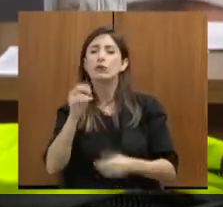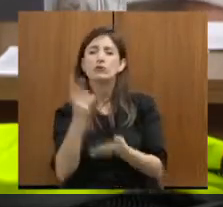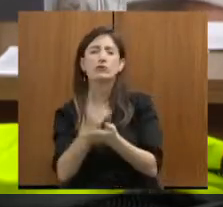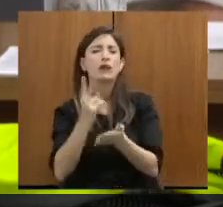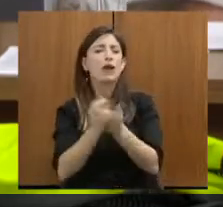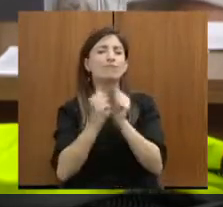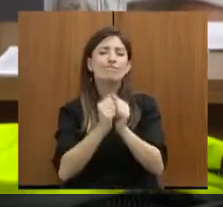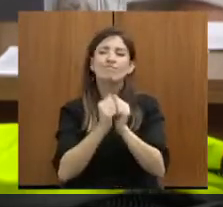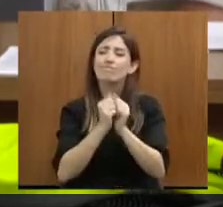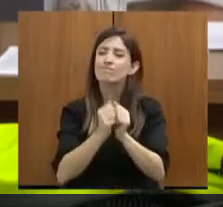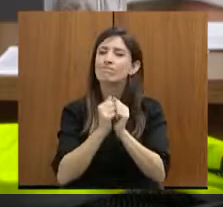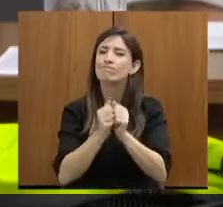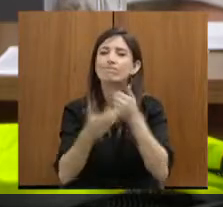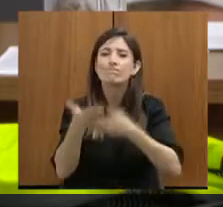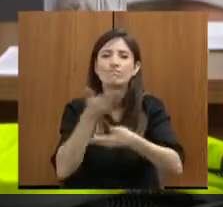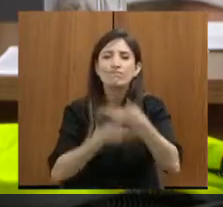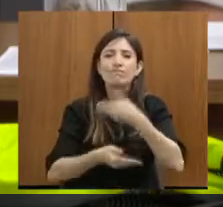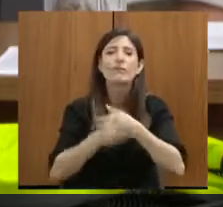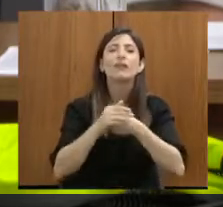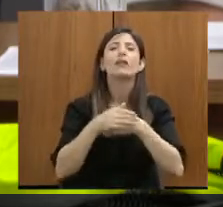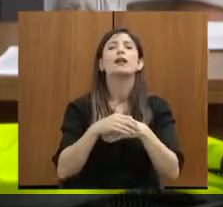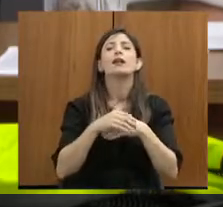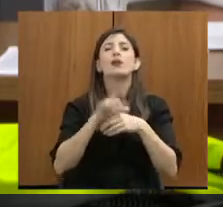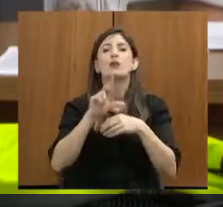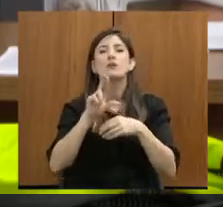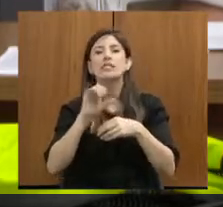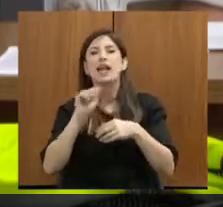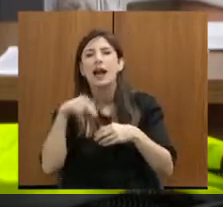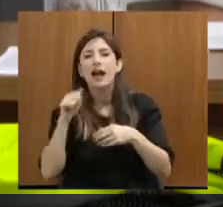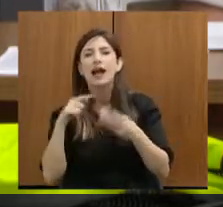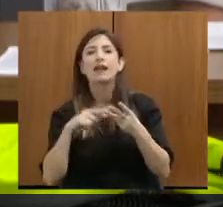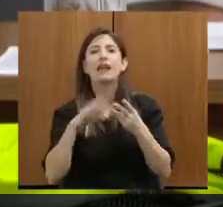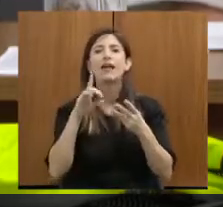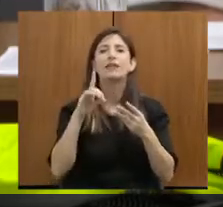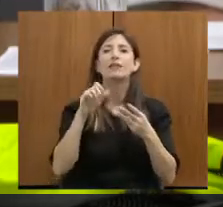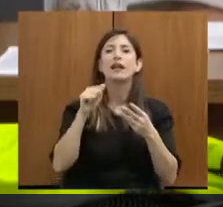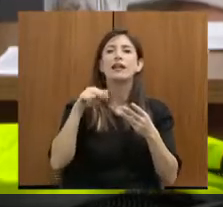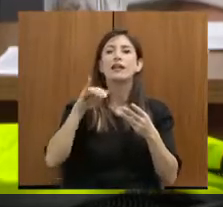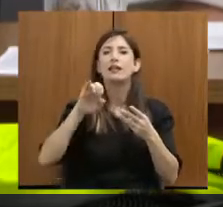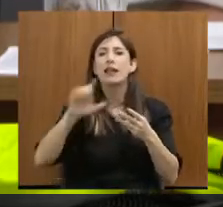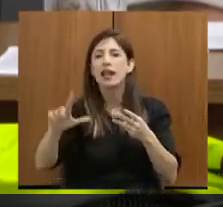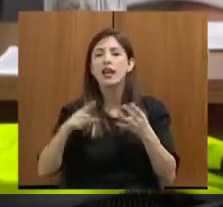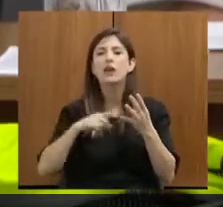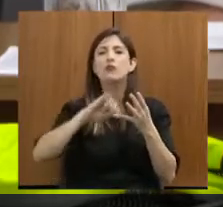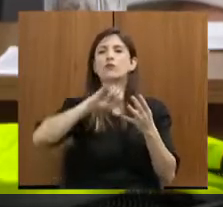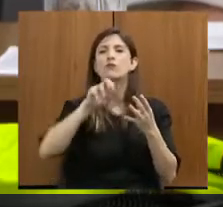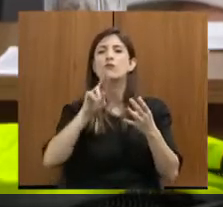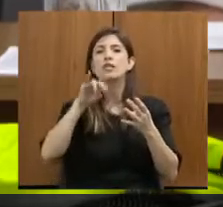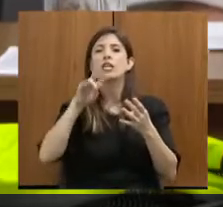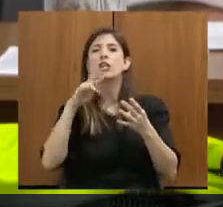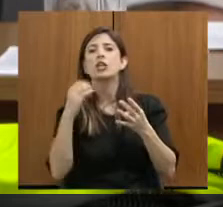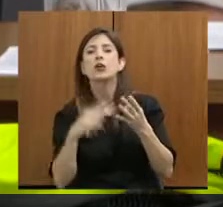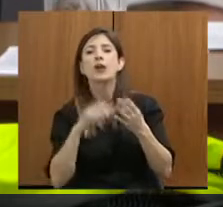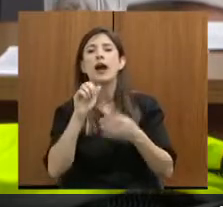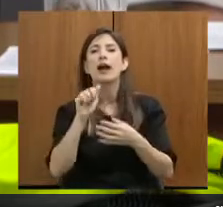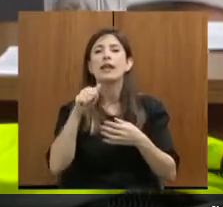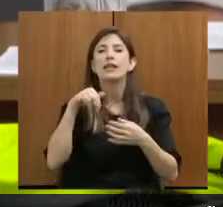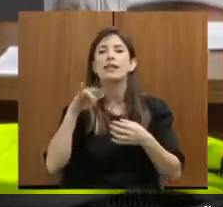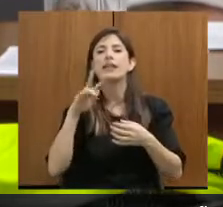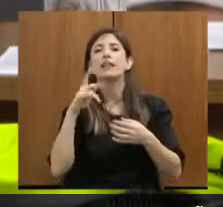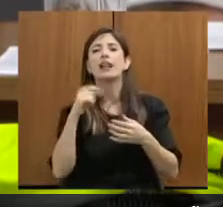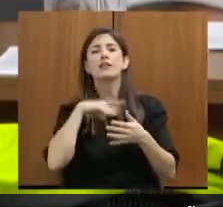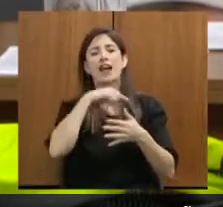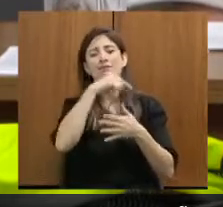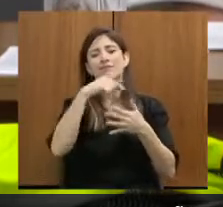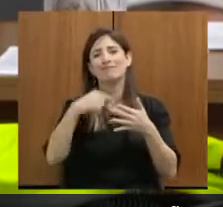vai sentar e Luciano abacaxi série Daniel Juninho Aninha De Hollanda de todos